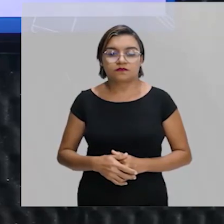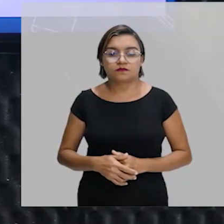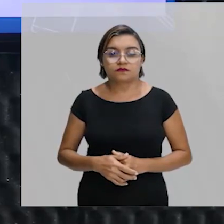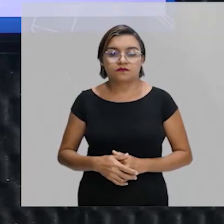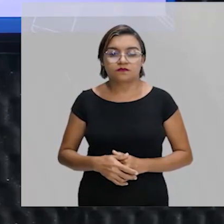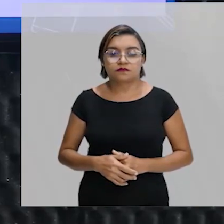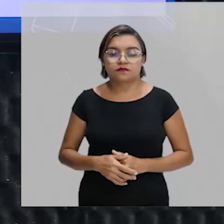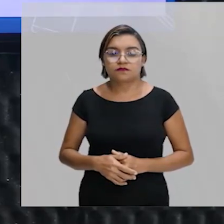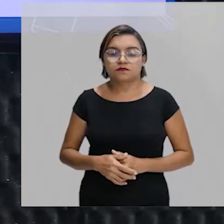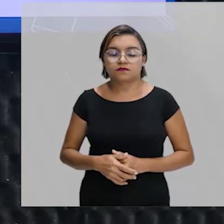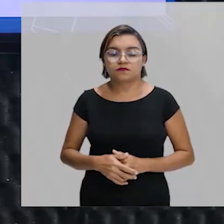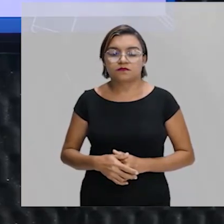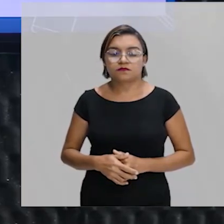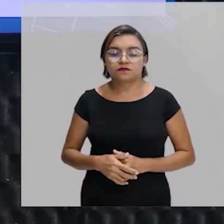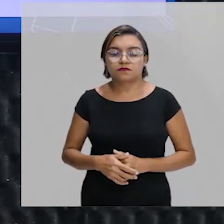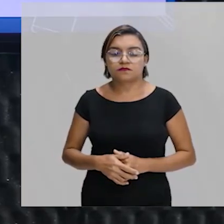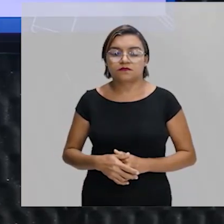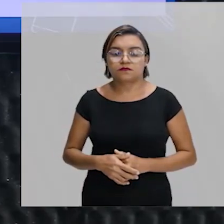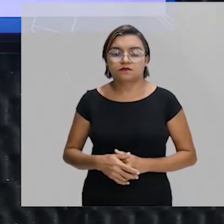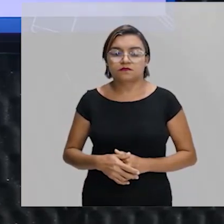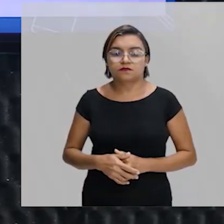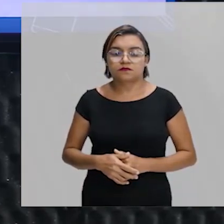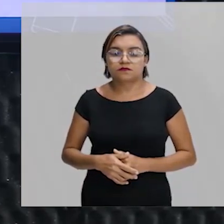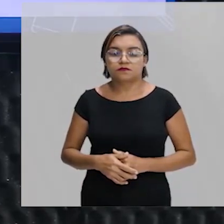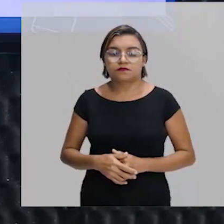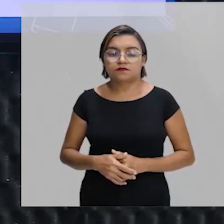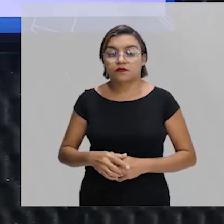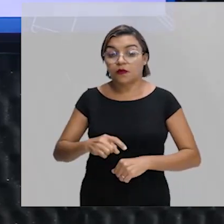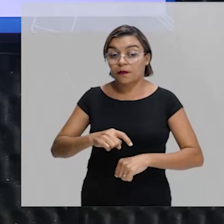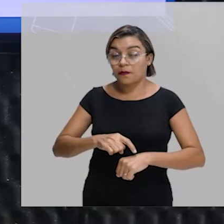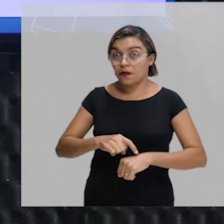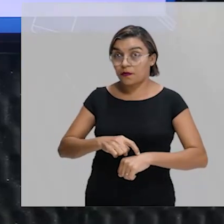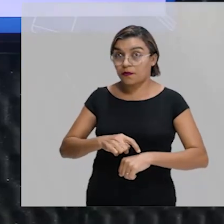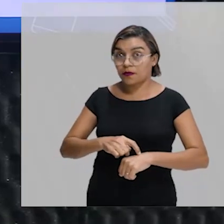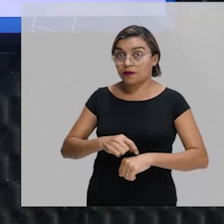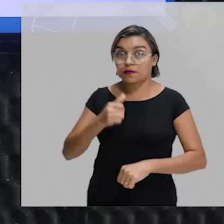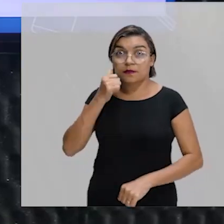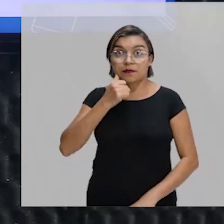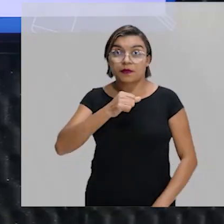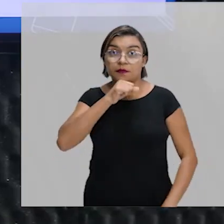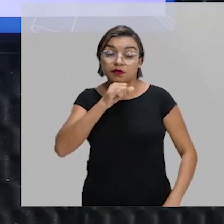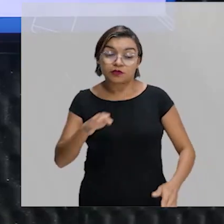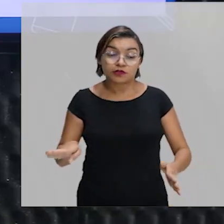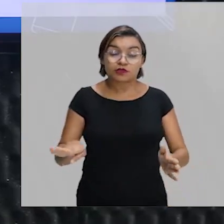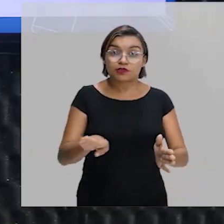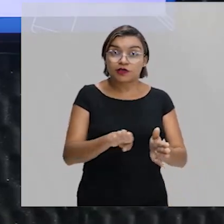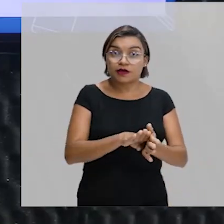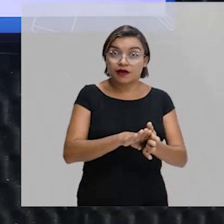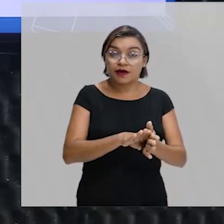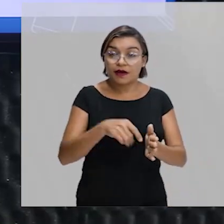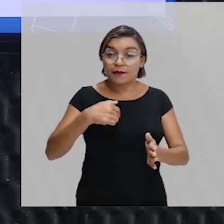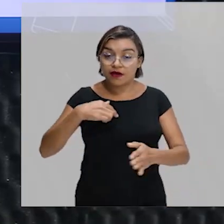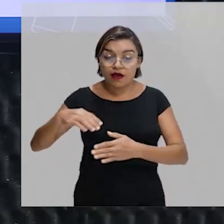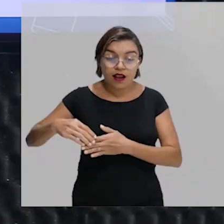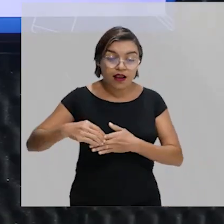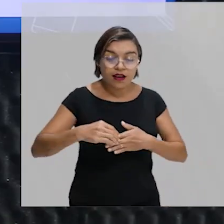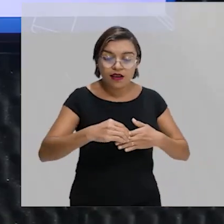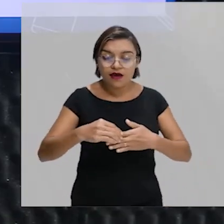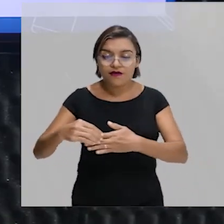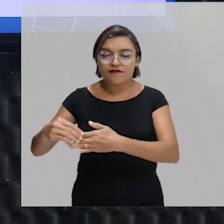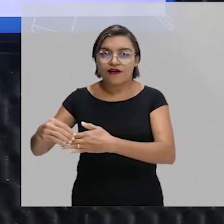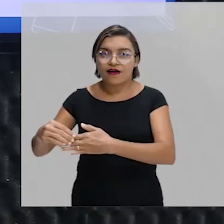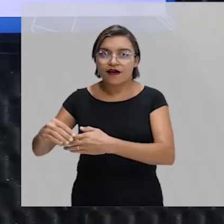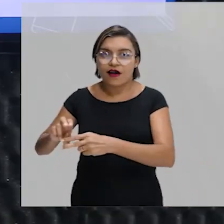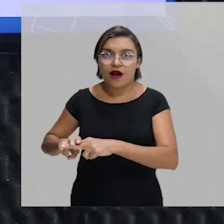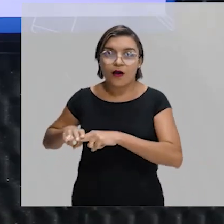mamá, me levará al parque. Então, quando a mamãe chegar, vai me levar ao